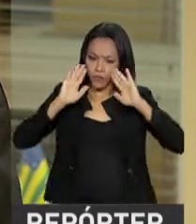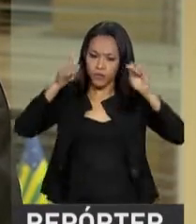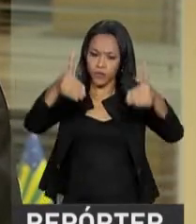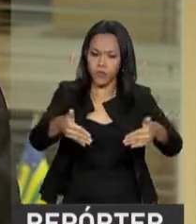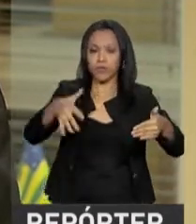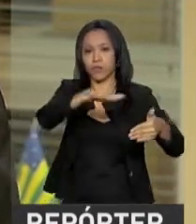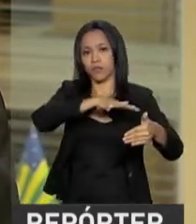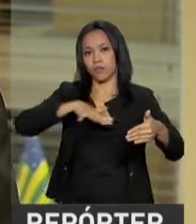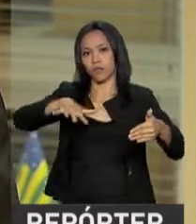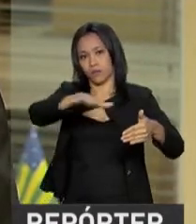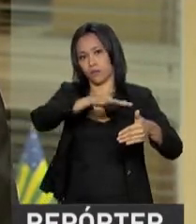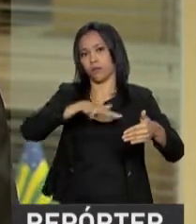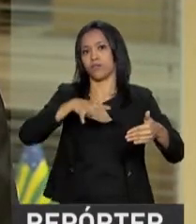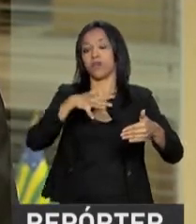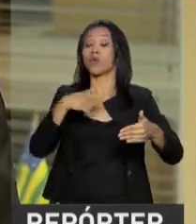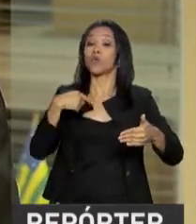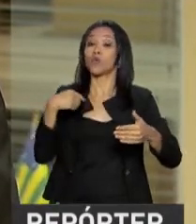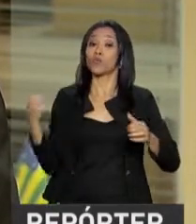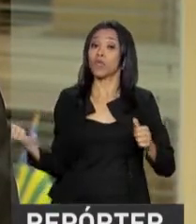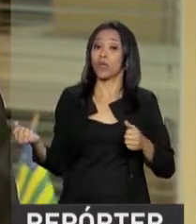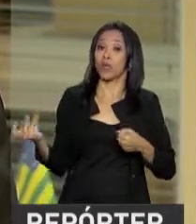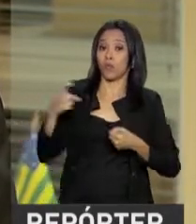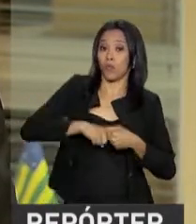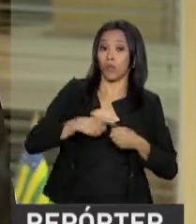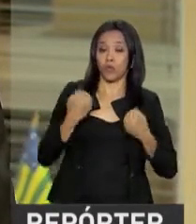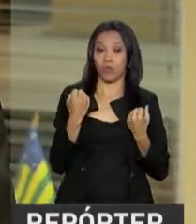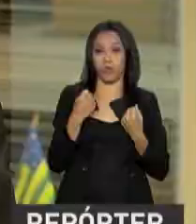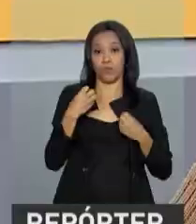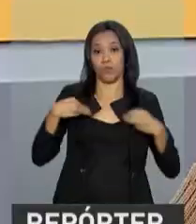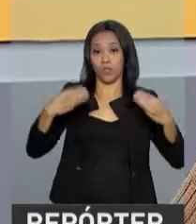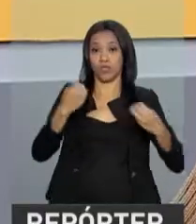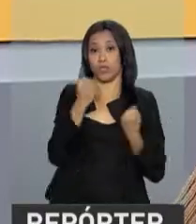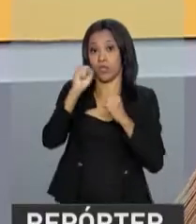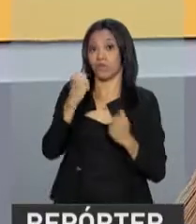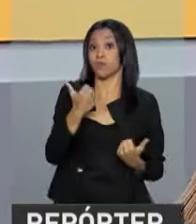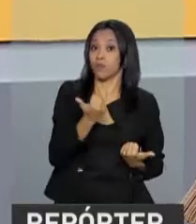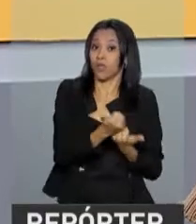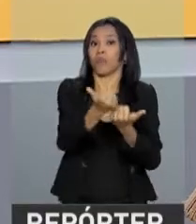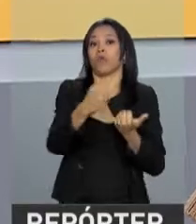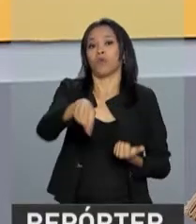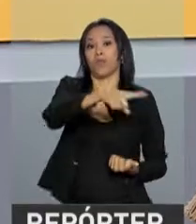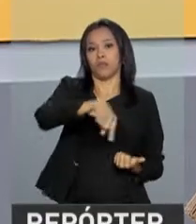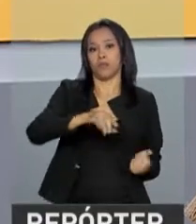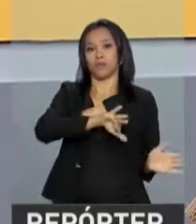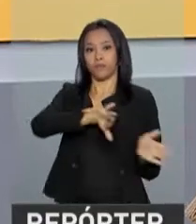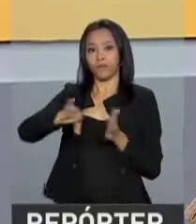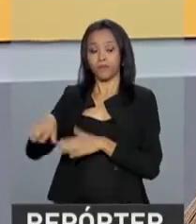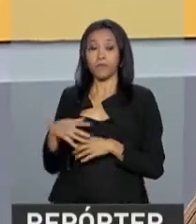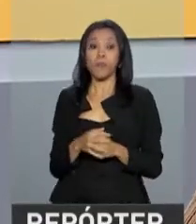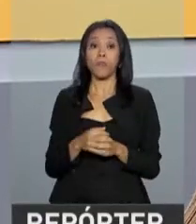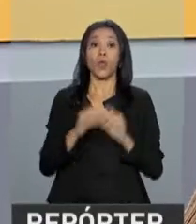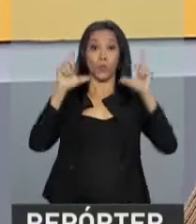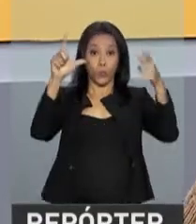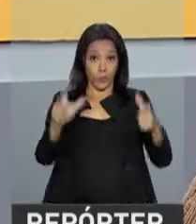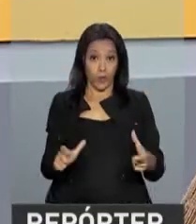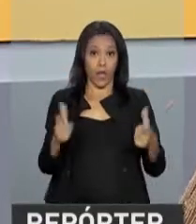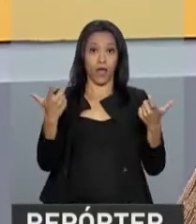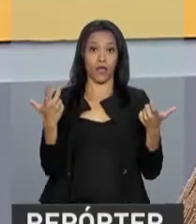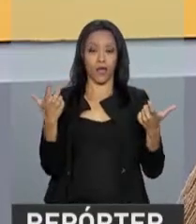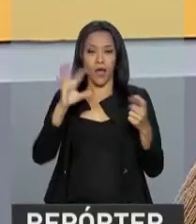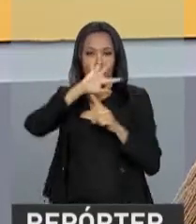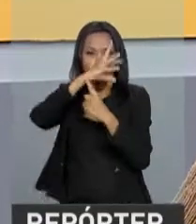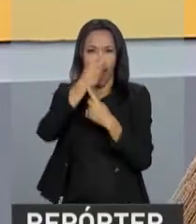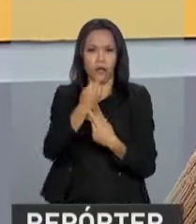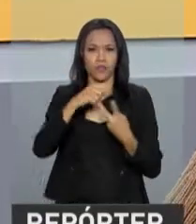Ministério da Defesa, prestado a assistência neste primeiro momento. Um lugar para aproximar a população da arte e